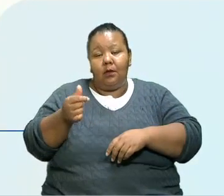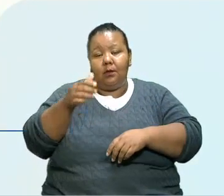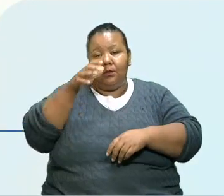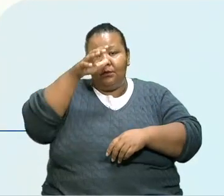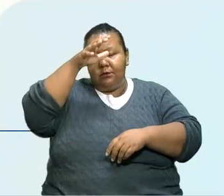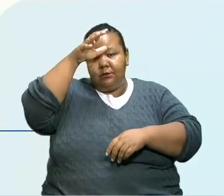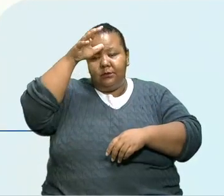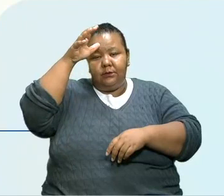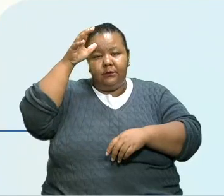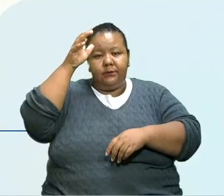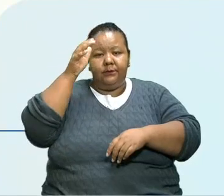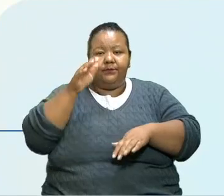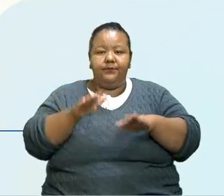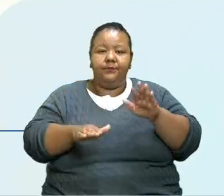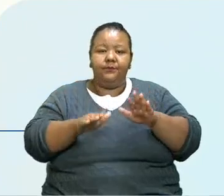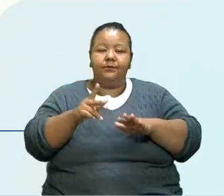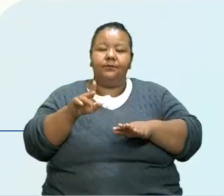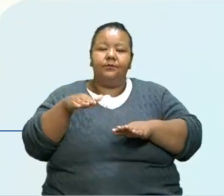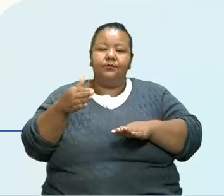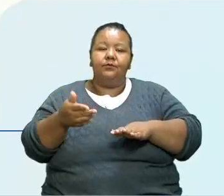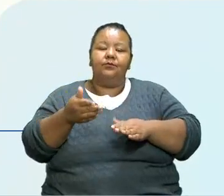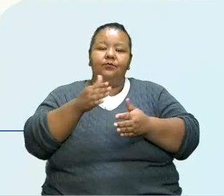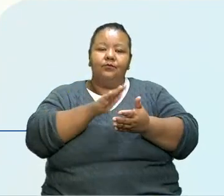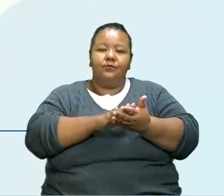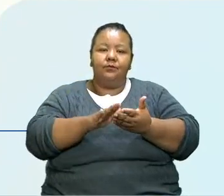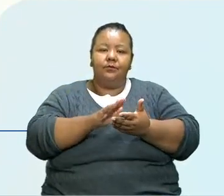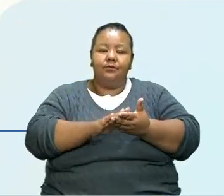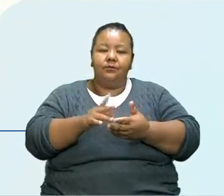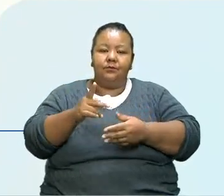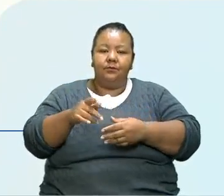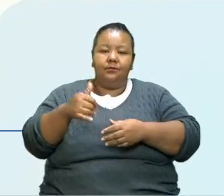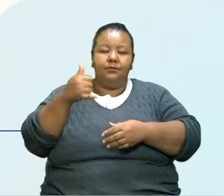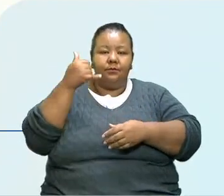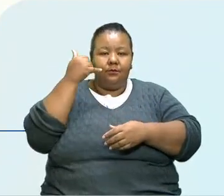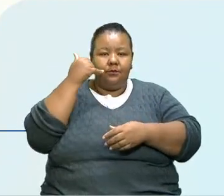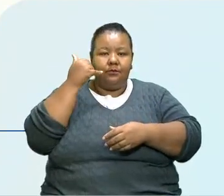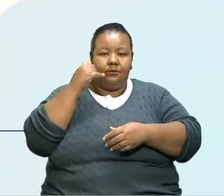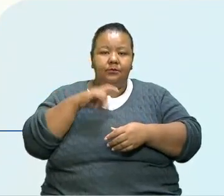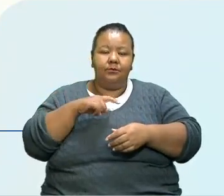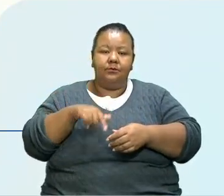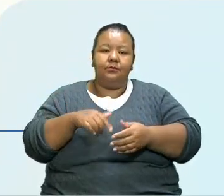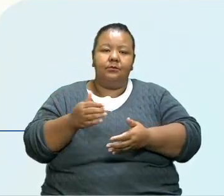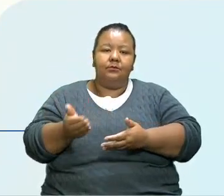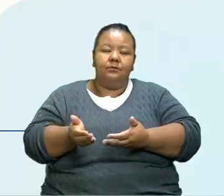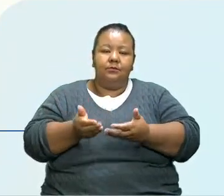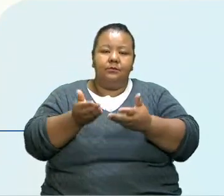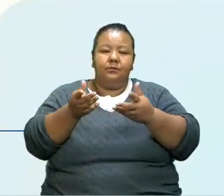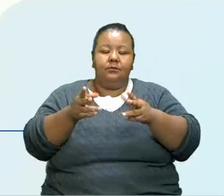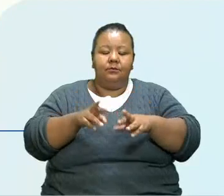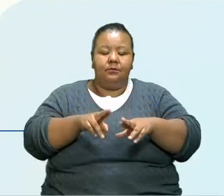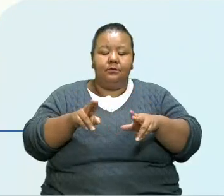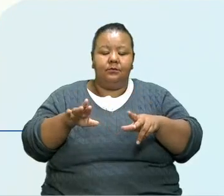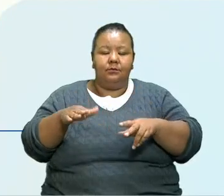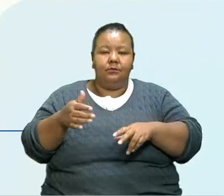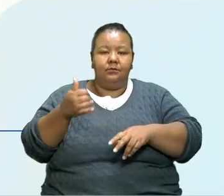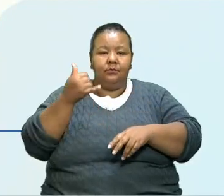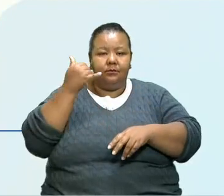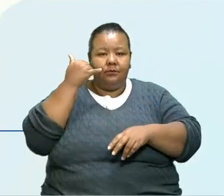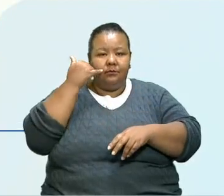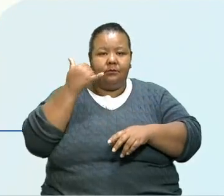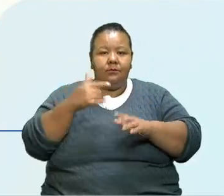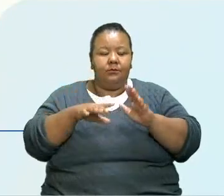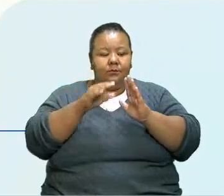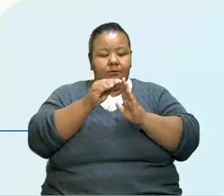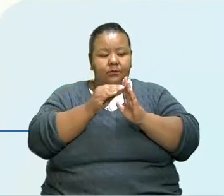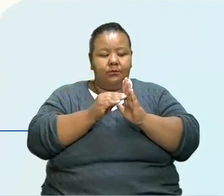muito isso, dependendo do quanto que você gasta na sua linha telefônica, você tem um atendimento diferente. Na hora que você liga, já está